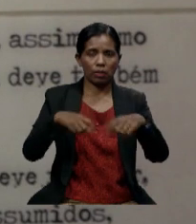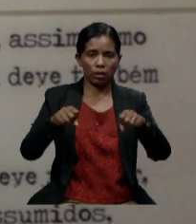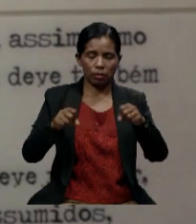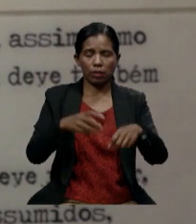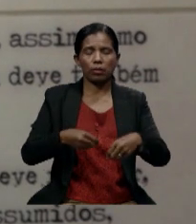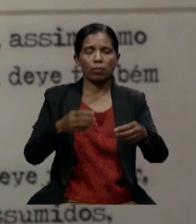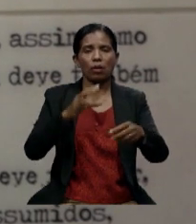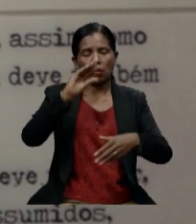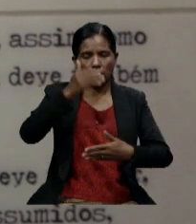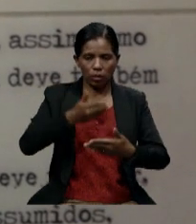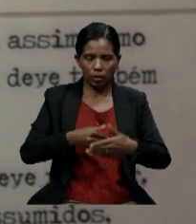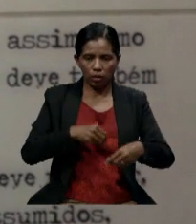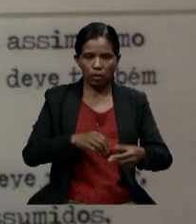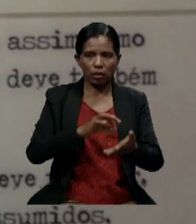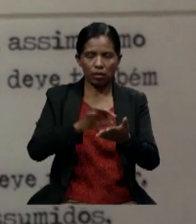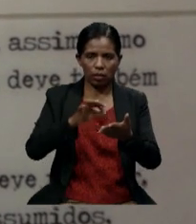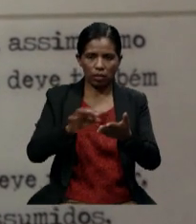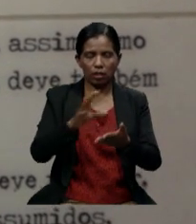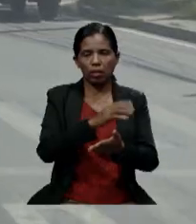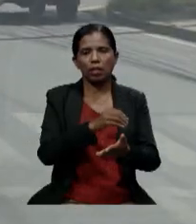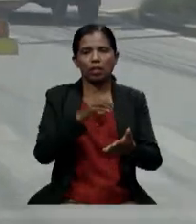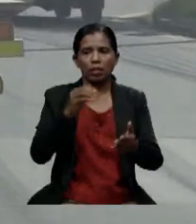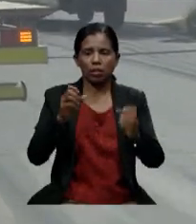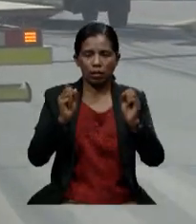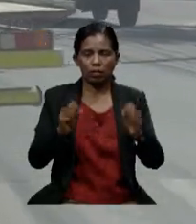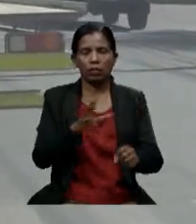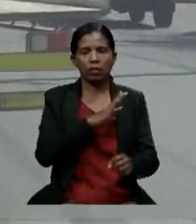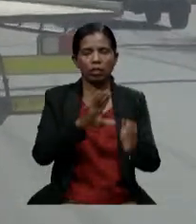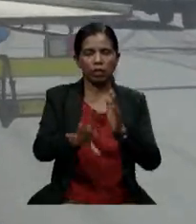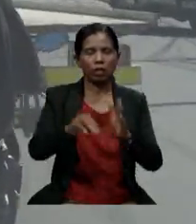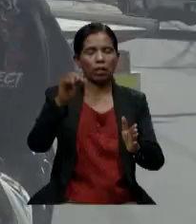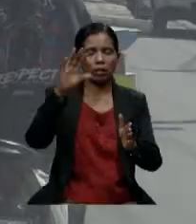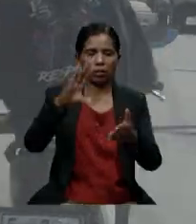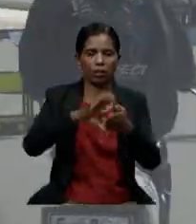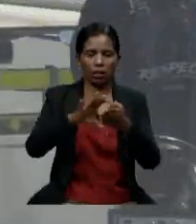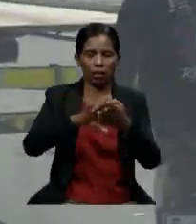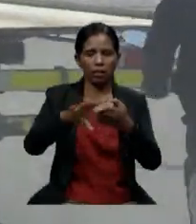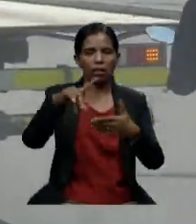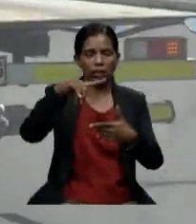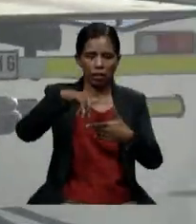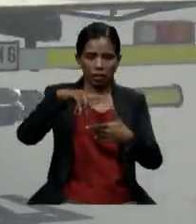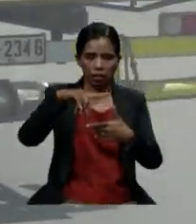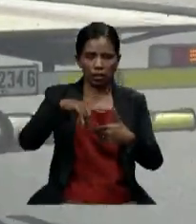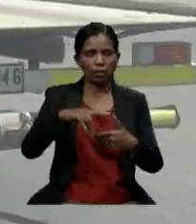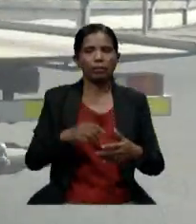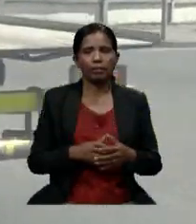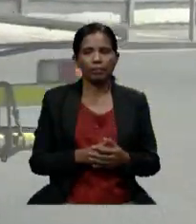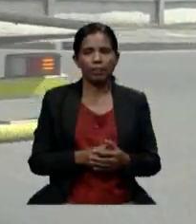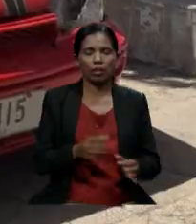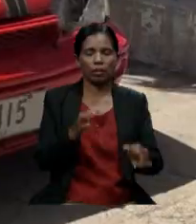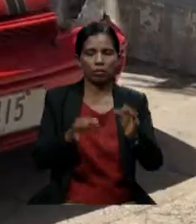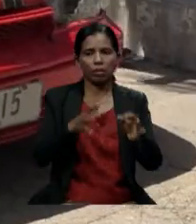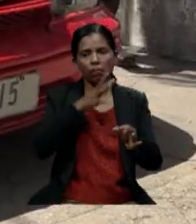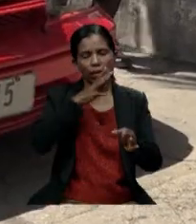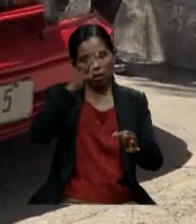declaração ia Direção Nacional Transporte Terrestre, onde retan carta licença bele conduz transporte. Se quando